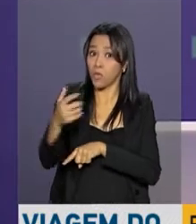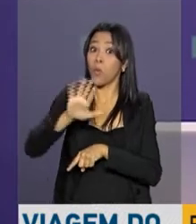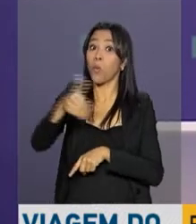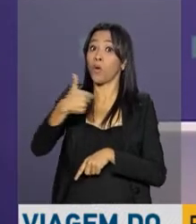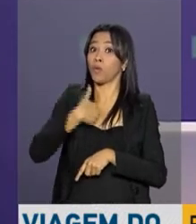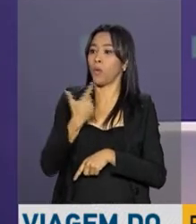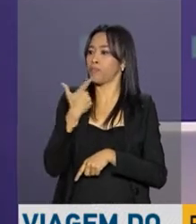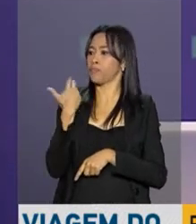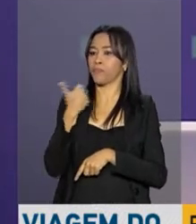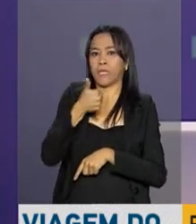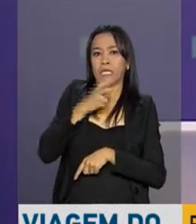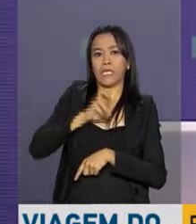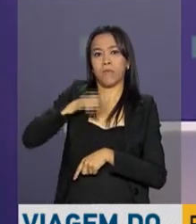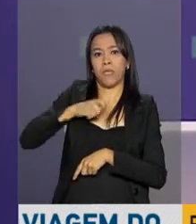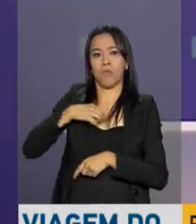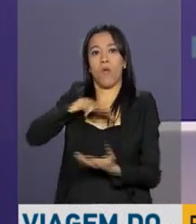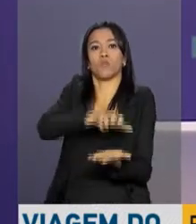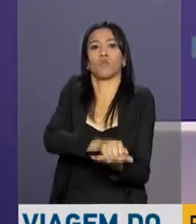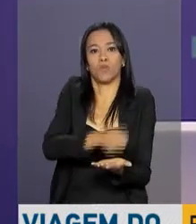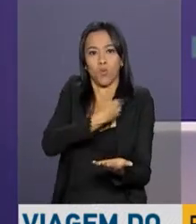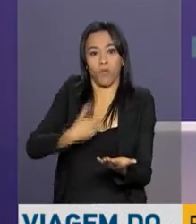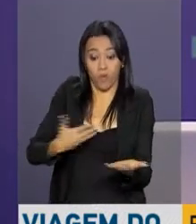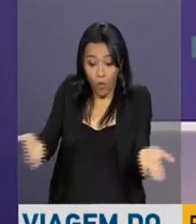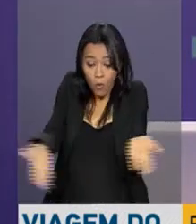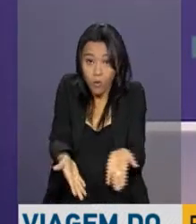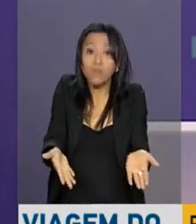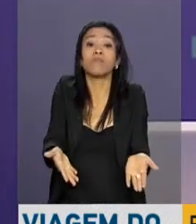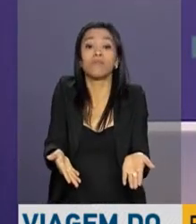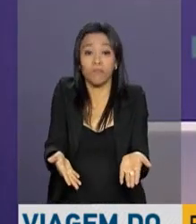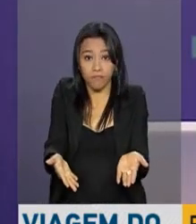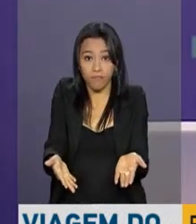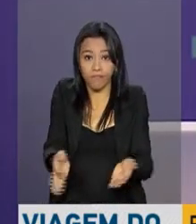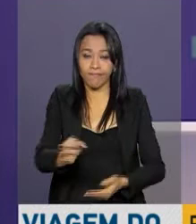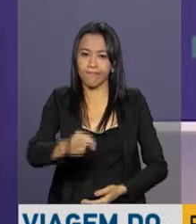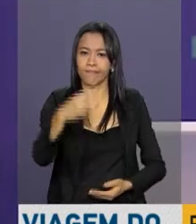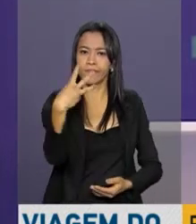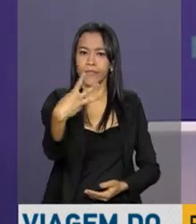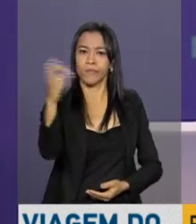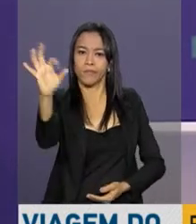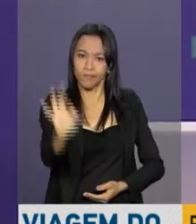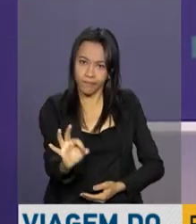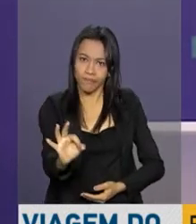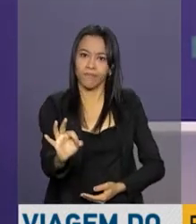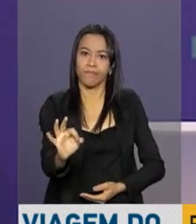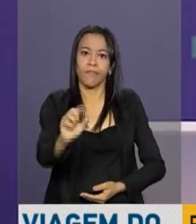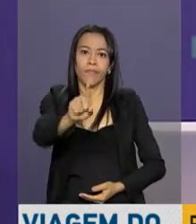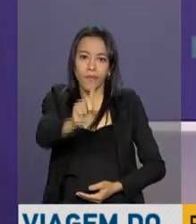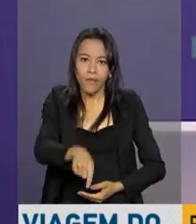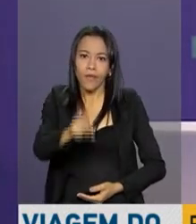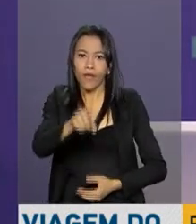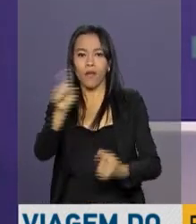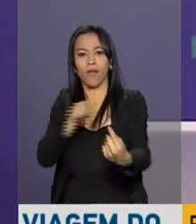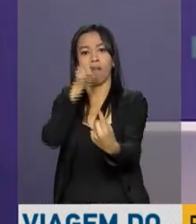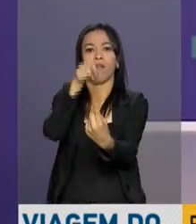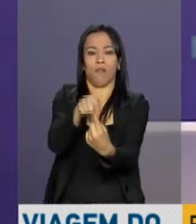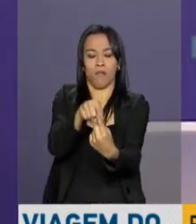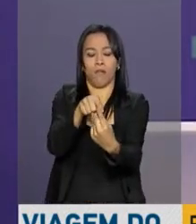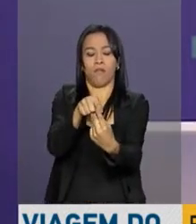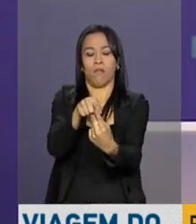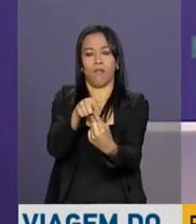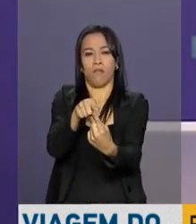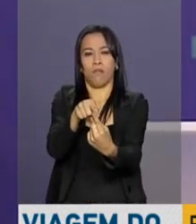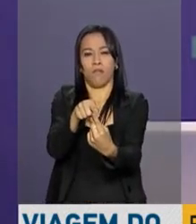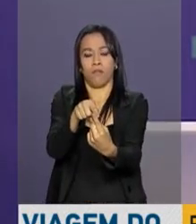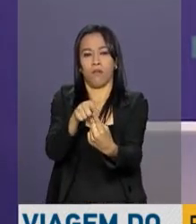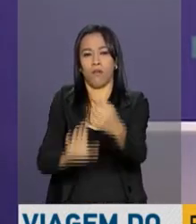15 meses atrás, hoje está abaixo de 3%, que é o piso da meta, aliás,